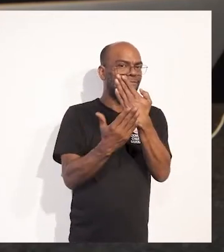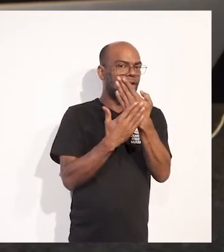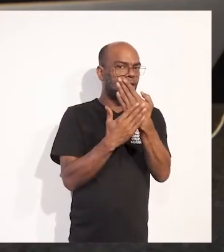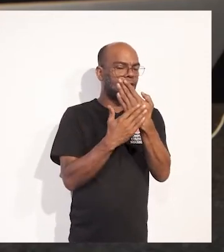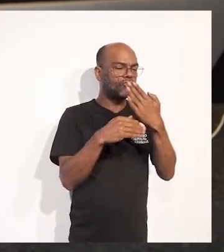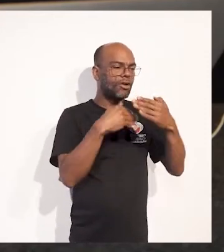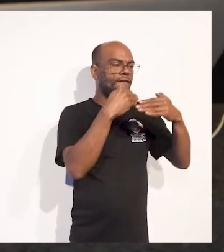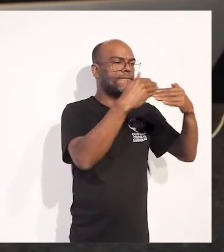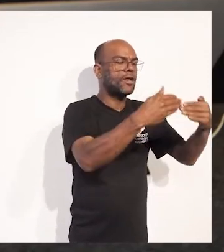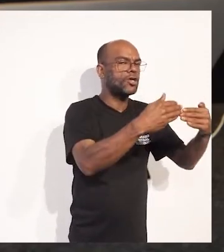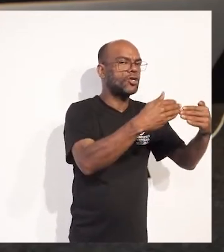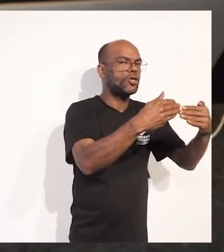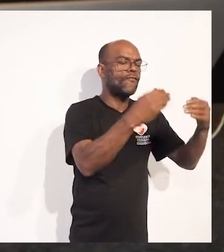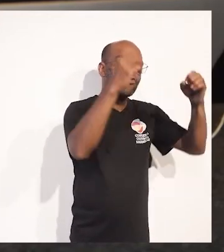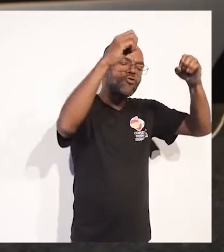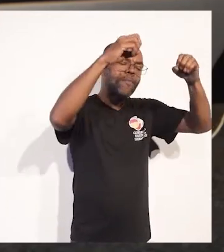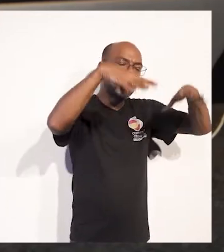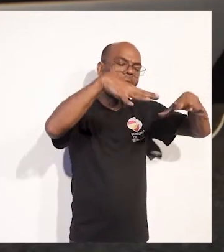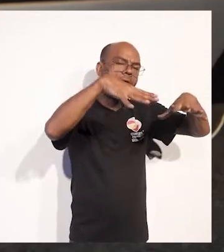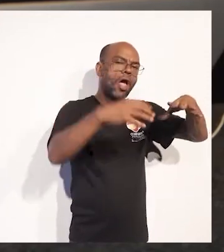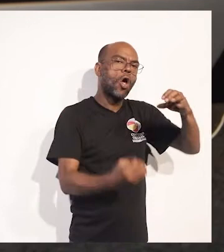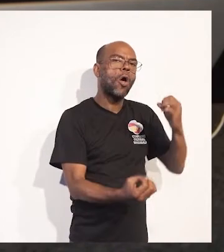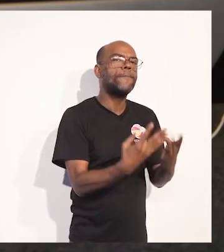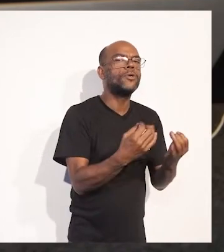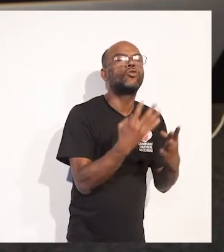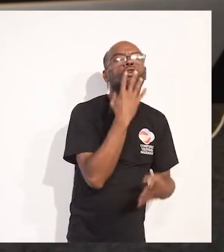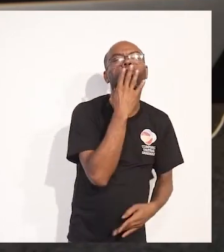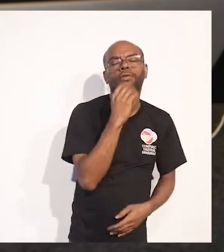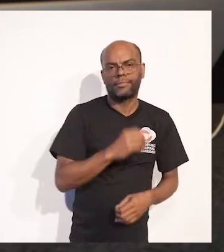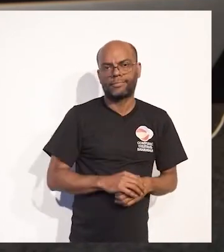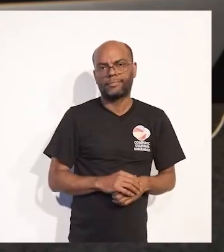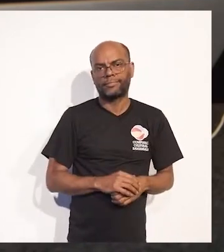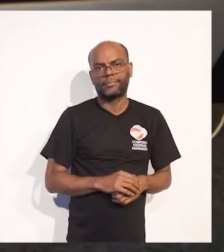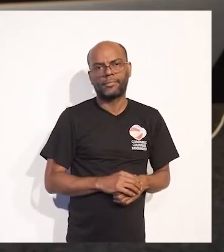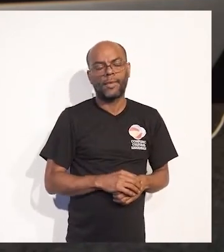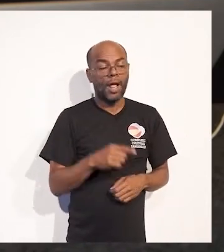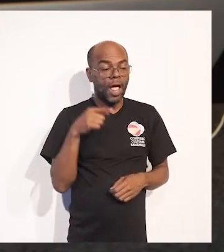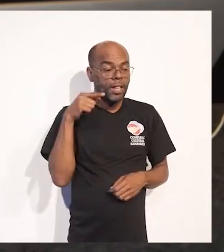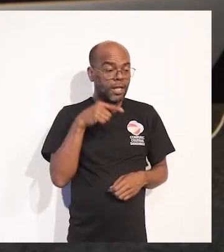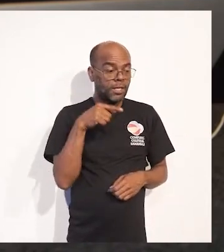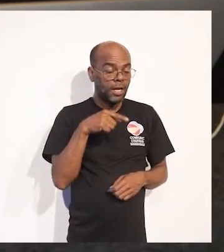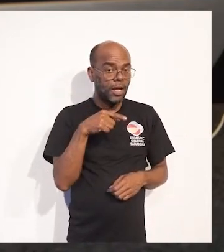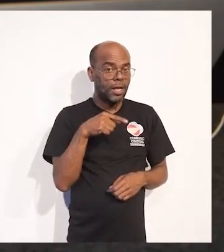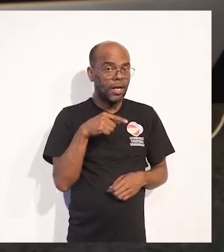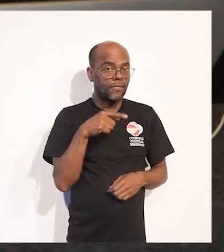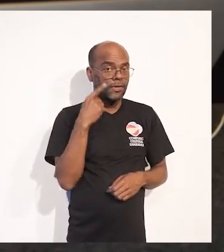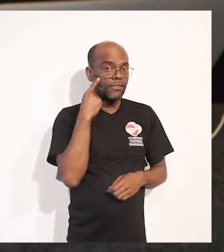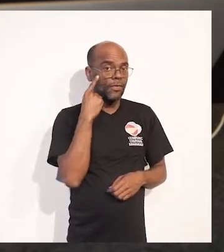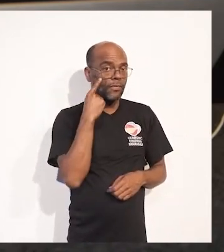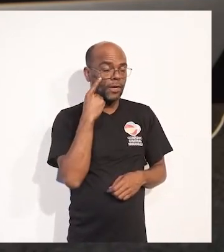desse refletor, e vou iluminar objetos coloridos. Nesse momento, vocês vão ver que